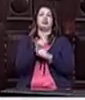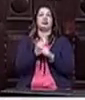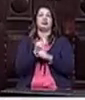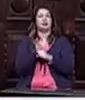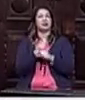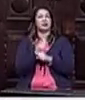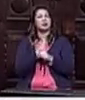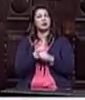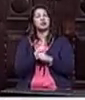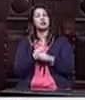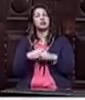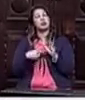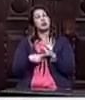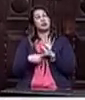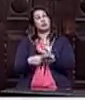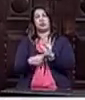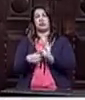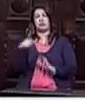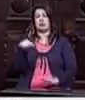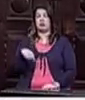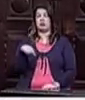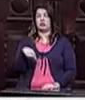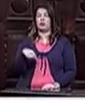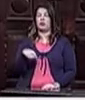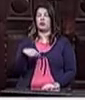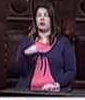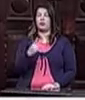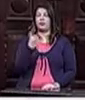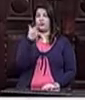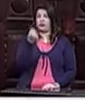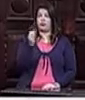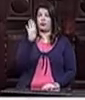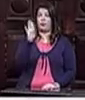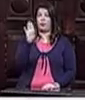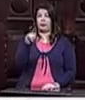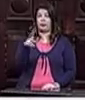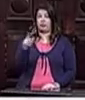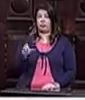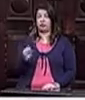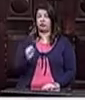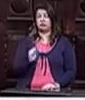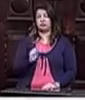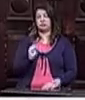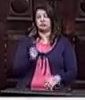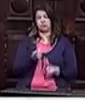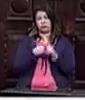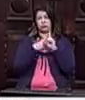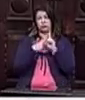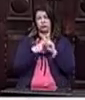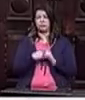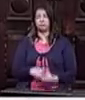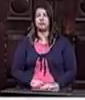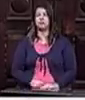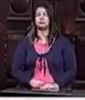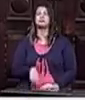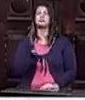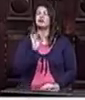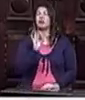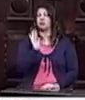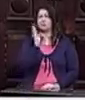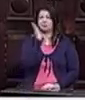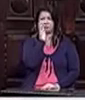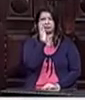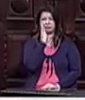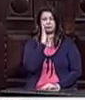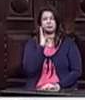apresentam uma conta aqui de 20 bi de dívida, de déficit. Olha, sabe quanto era o